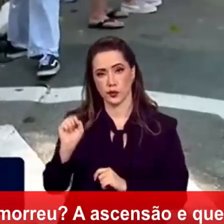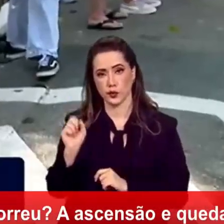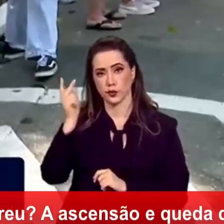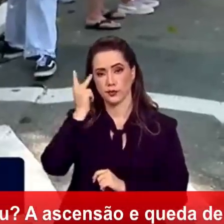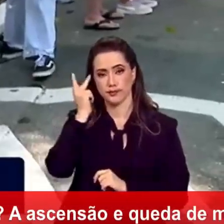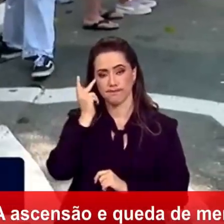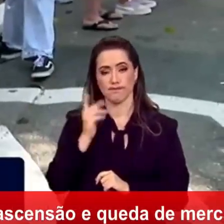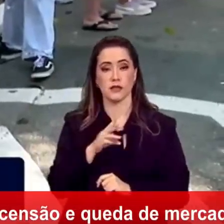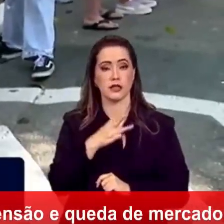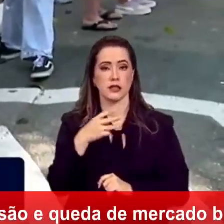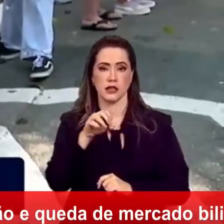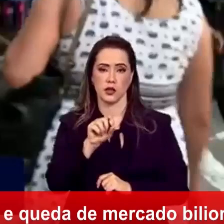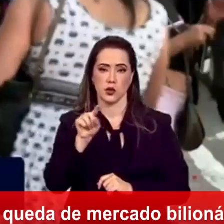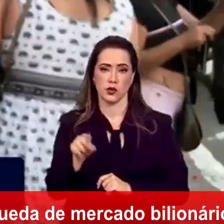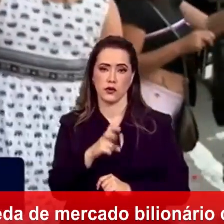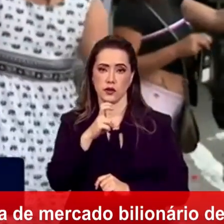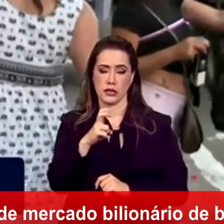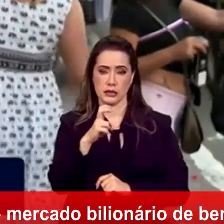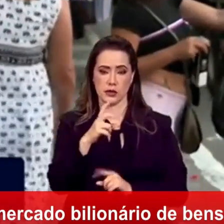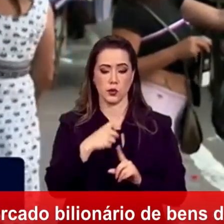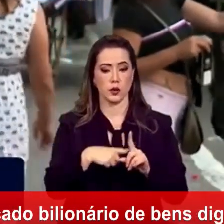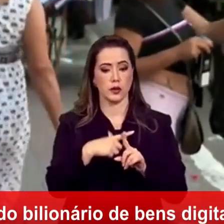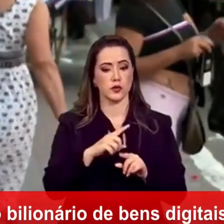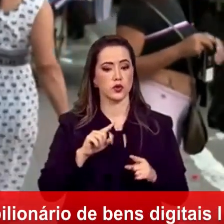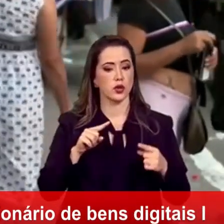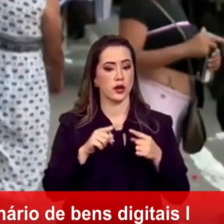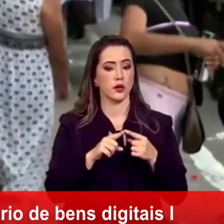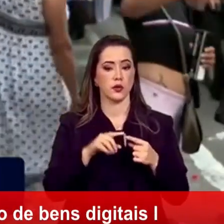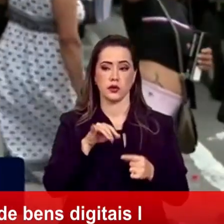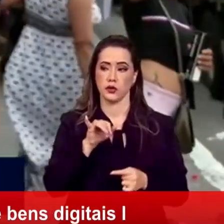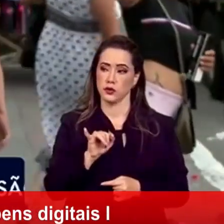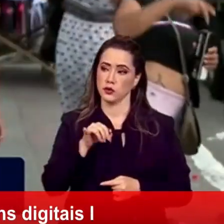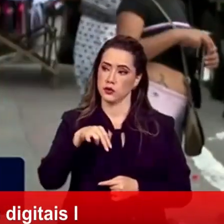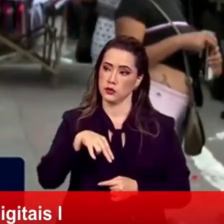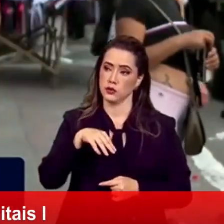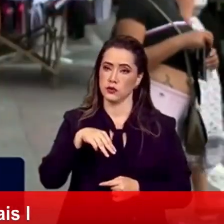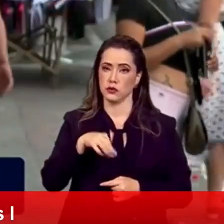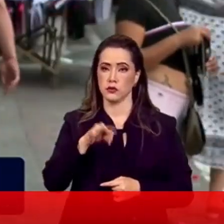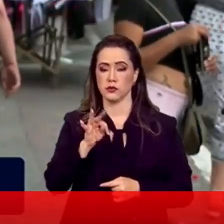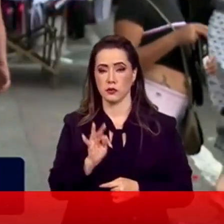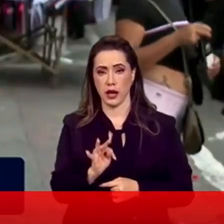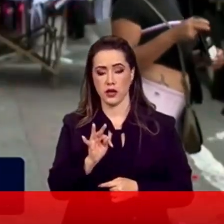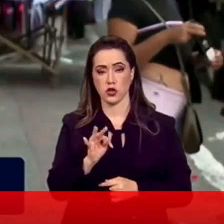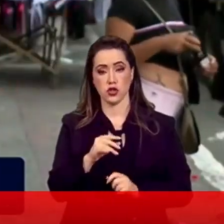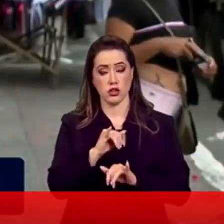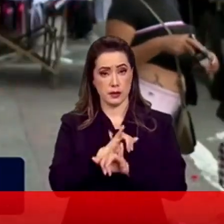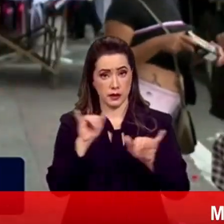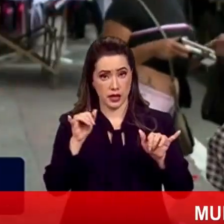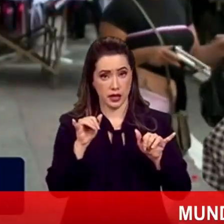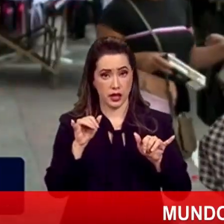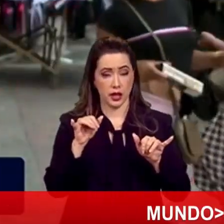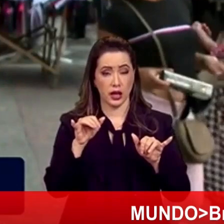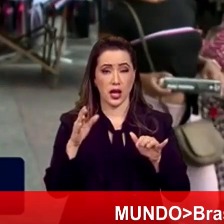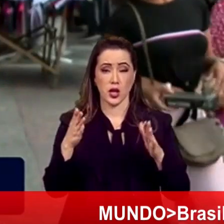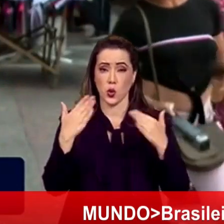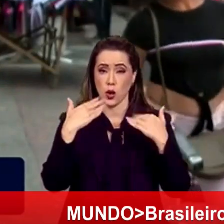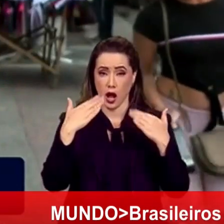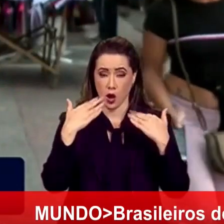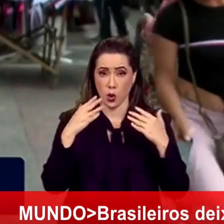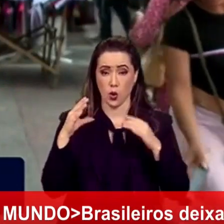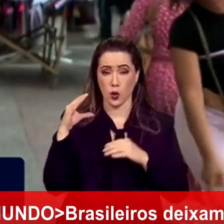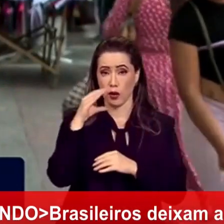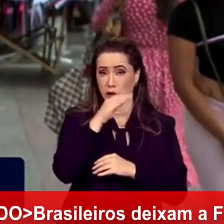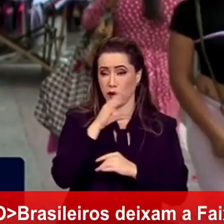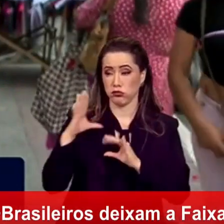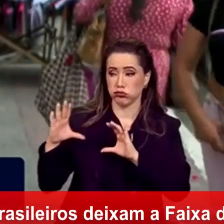38,5 graus. Segundo o Instituto Nacional de Meteorologia, o alerta de onda de calor é de grande perigo para as